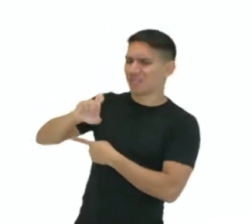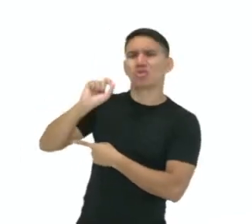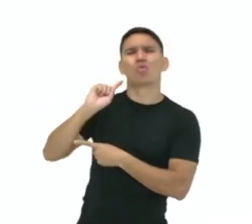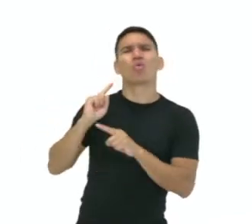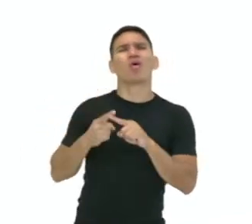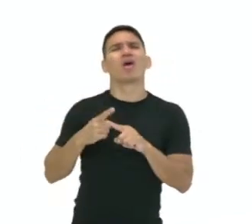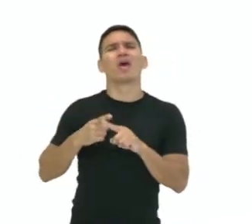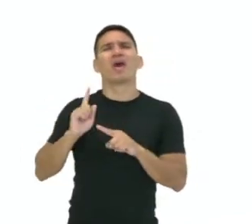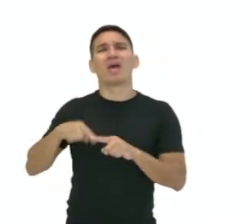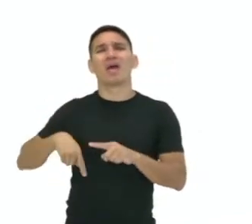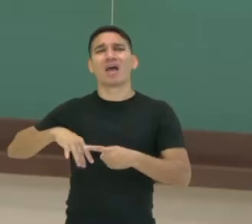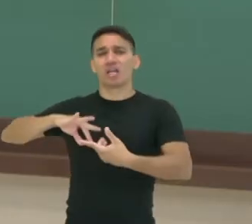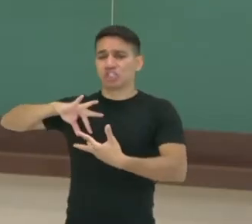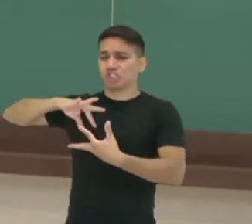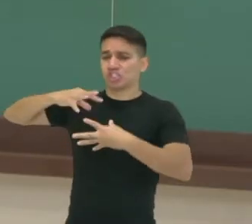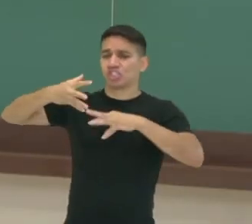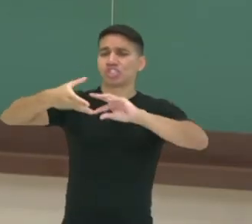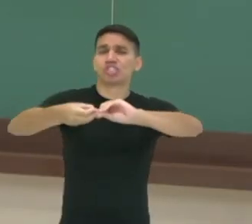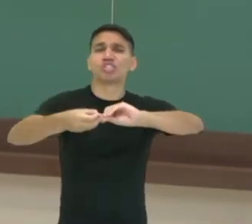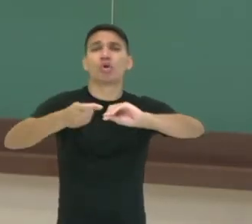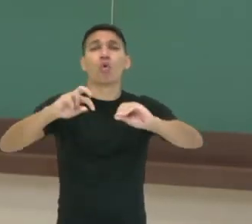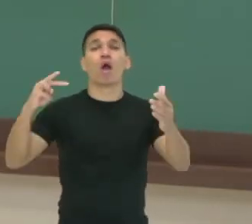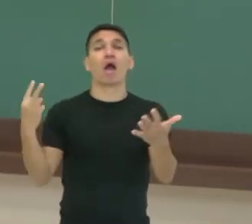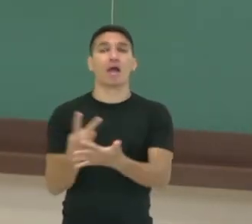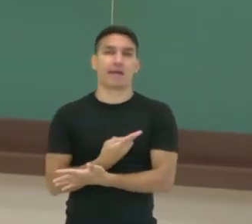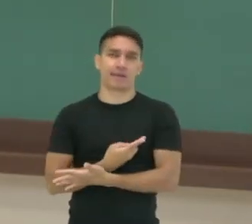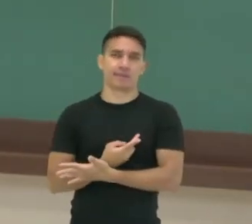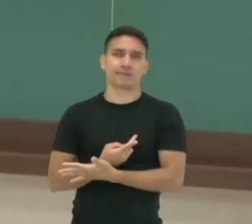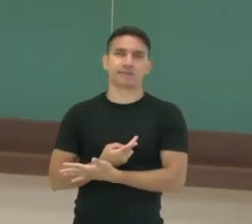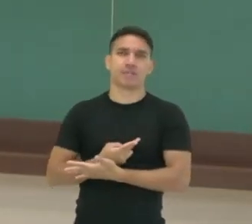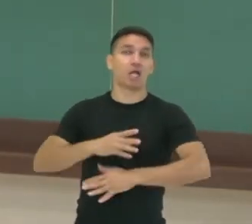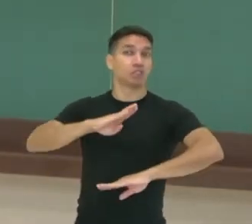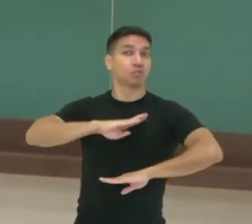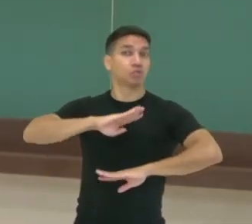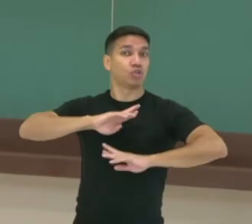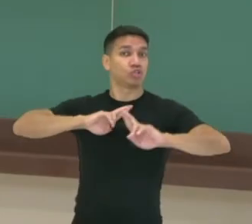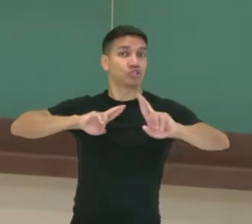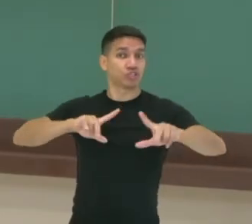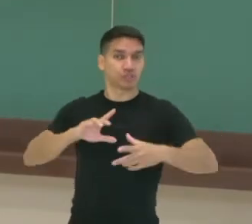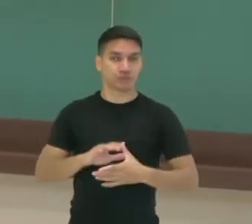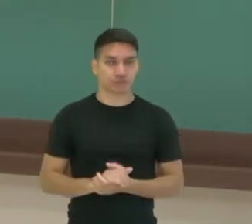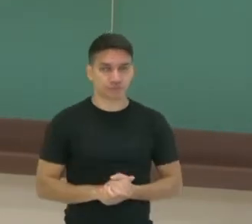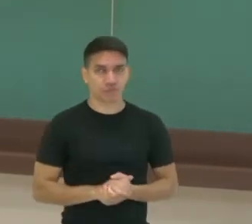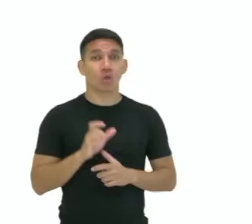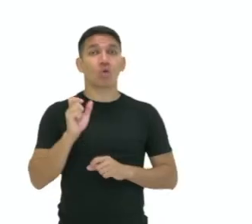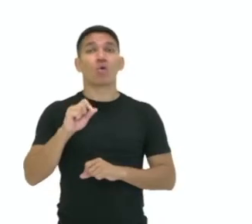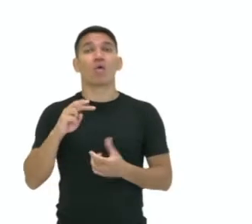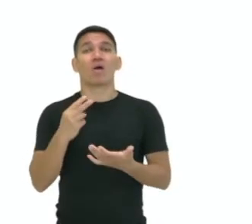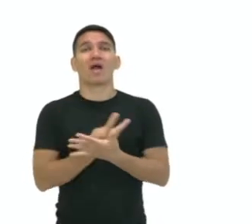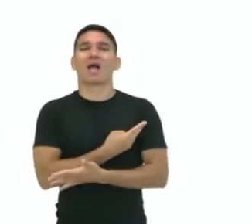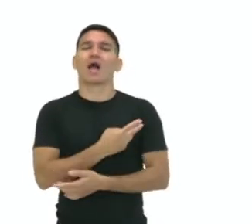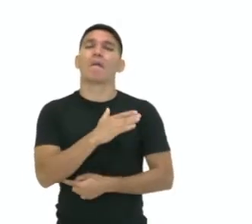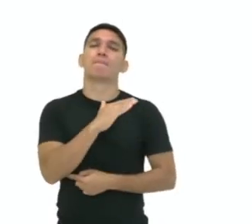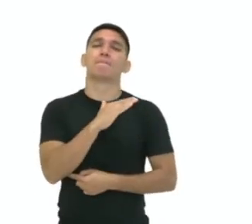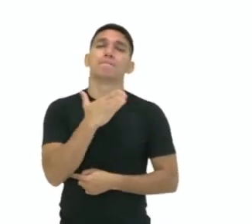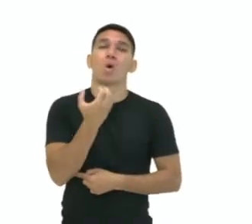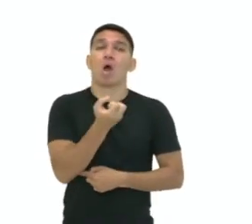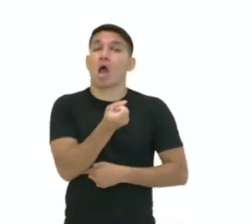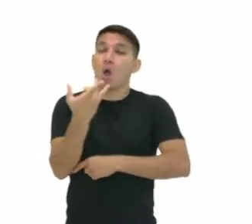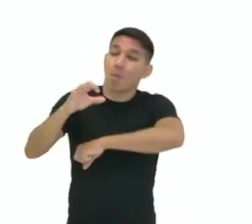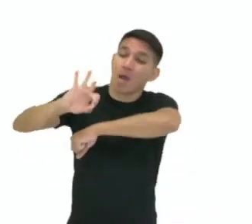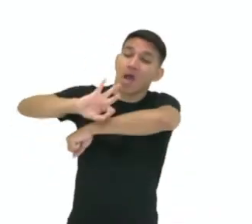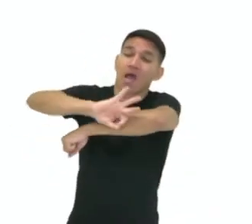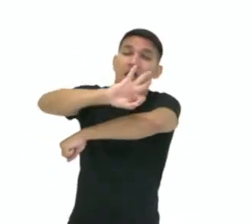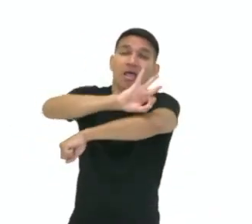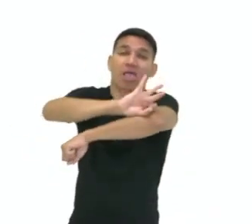genética. O acontecimento, a causa é diferente, que causa a morte de algumas células específicas